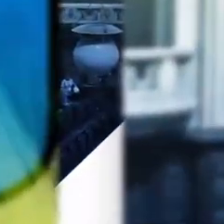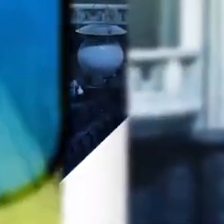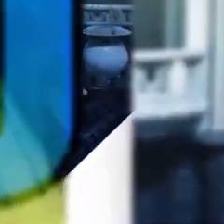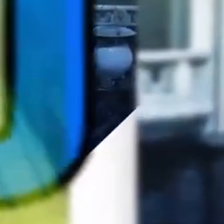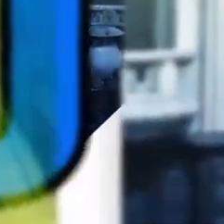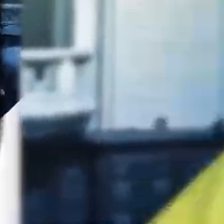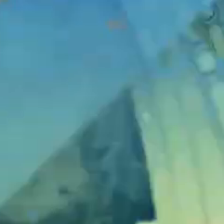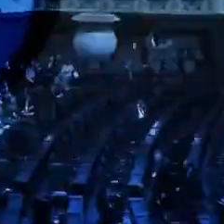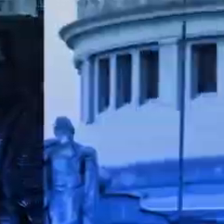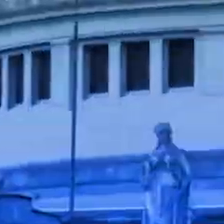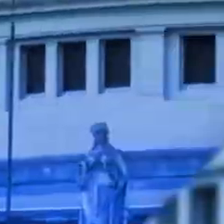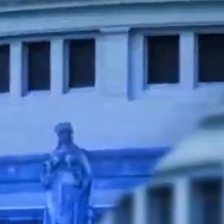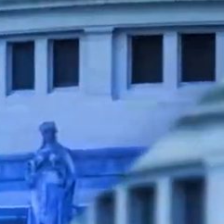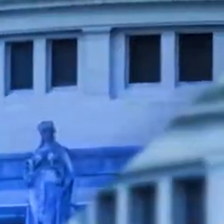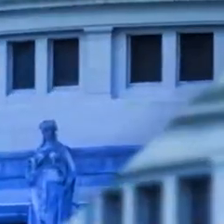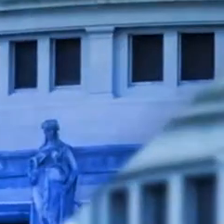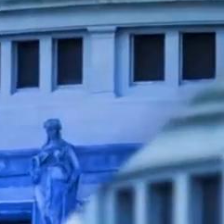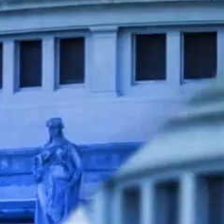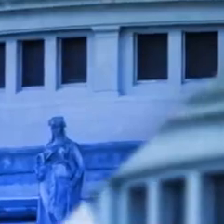Música